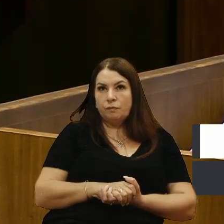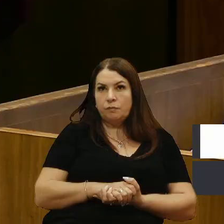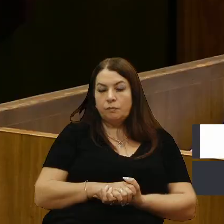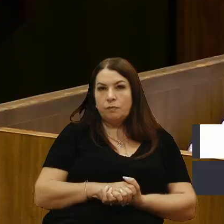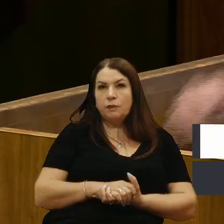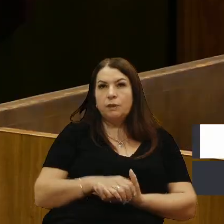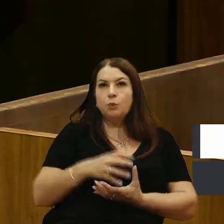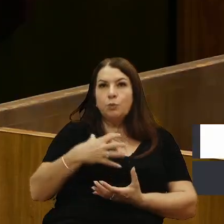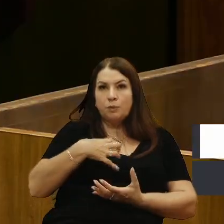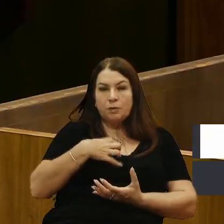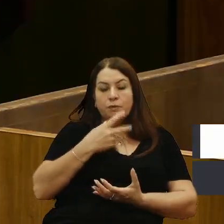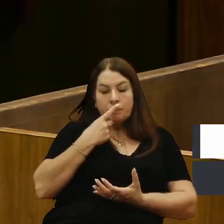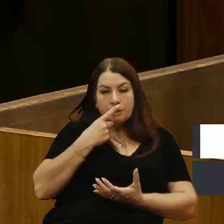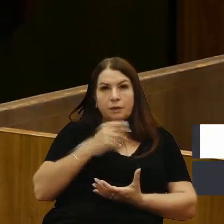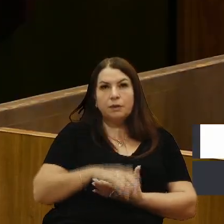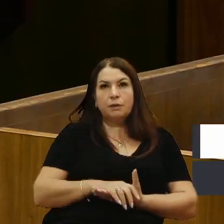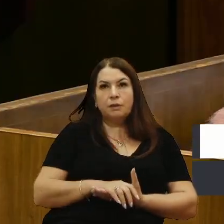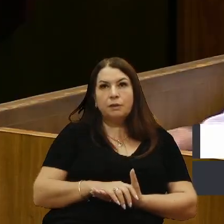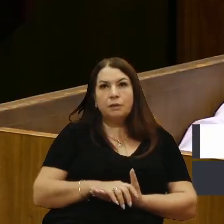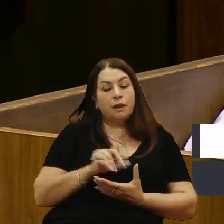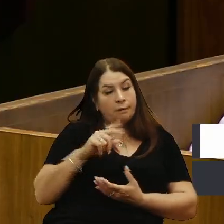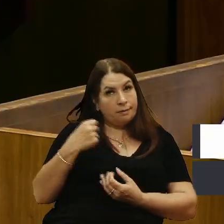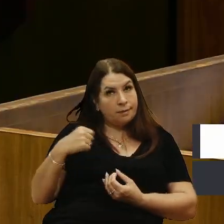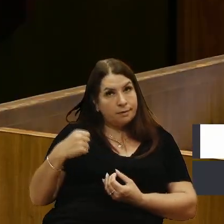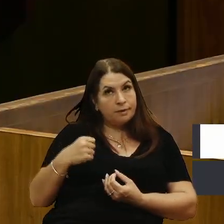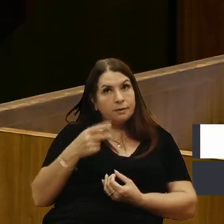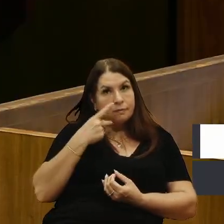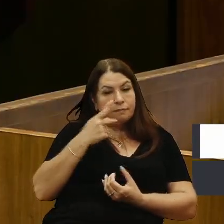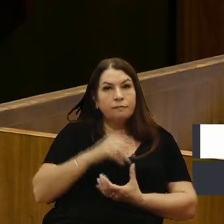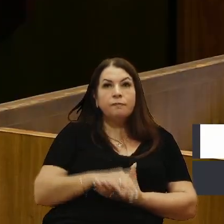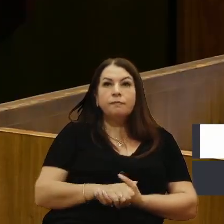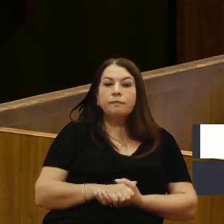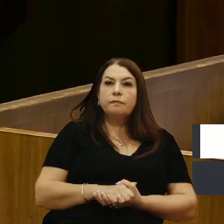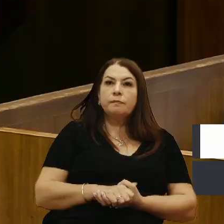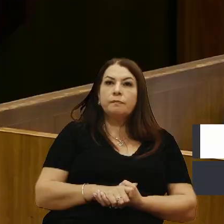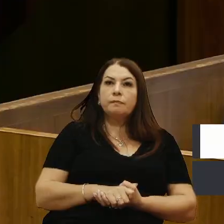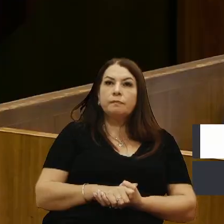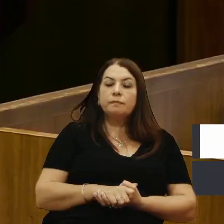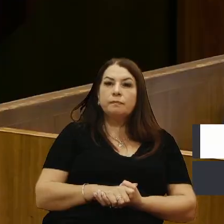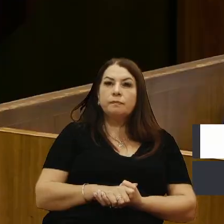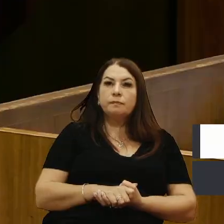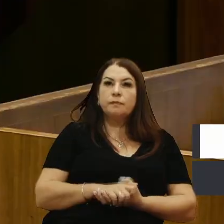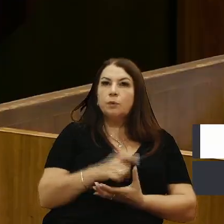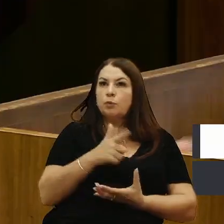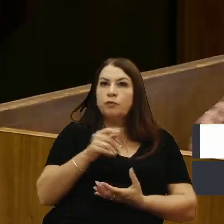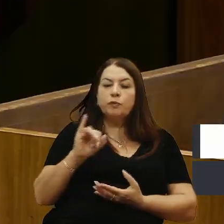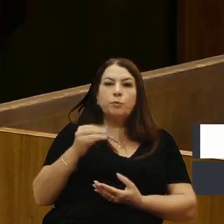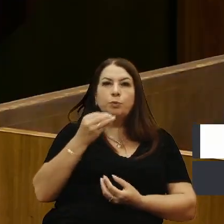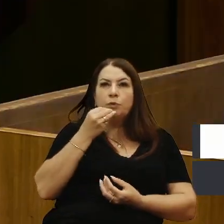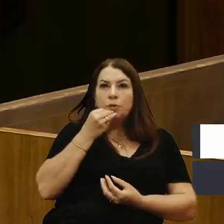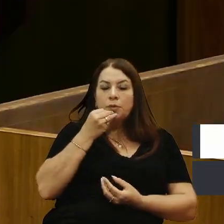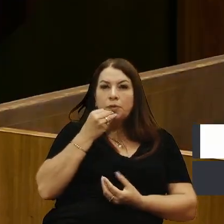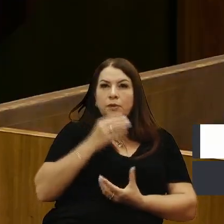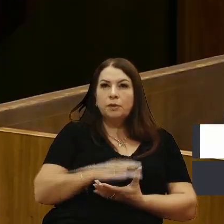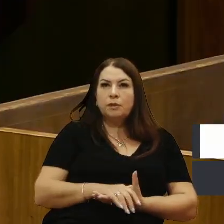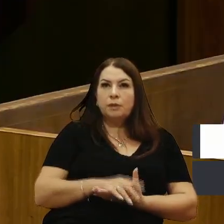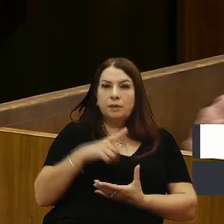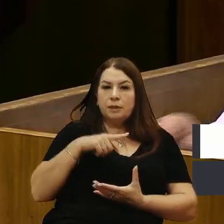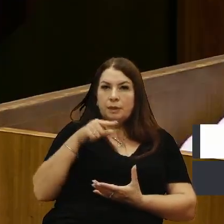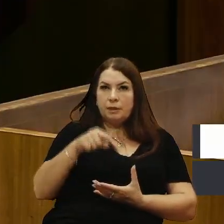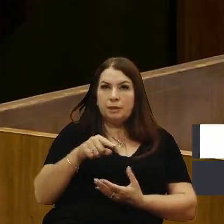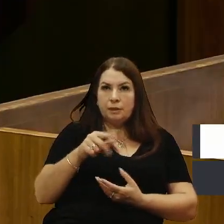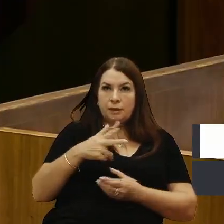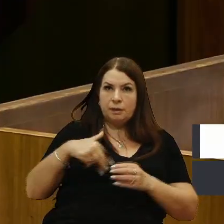E eu sinto dizer isso, mas é necessário que seja falado. Eu não tive a oportunidade de estar aqui